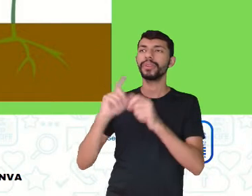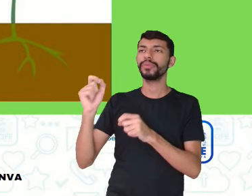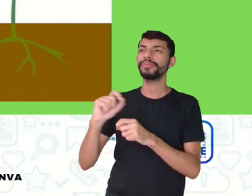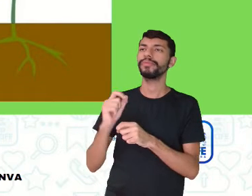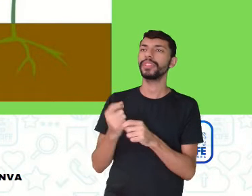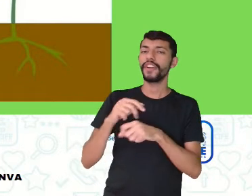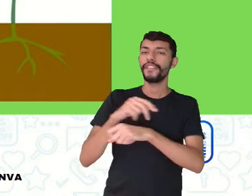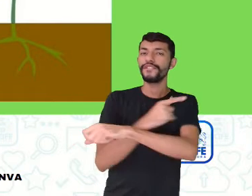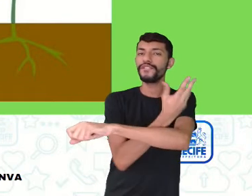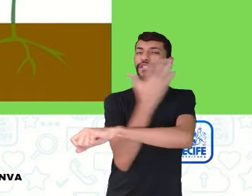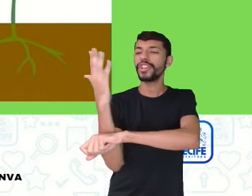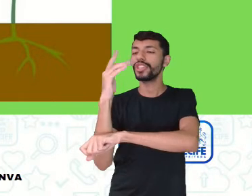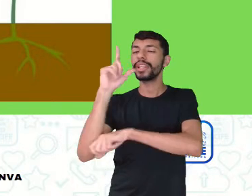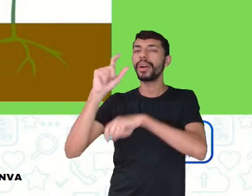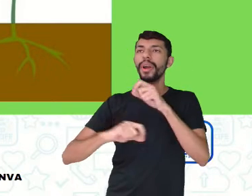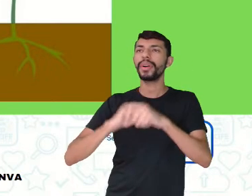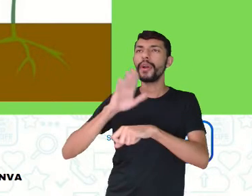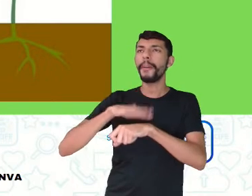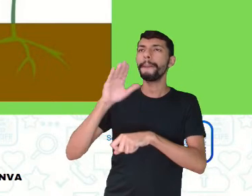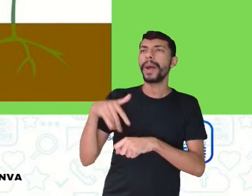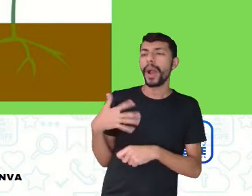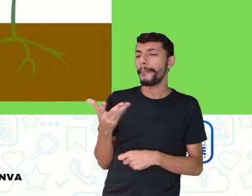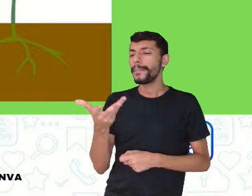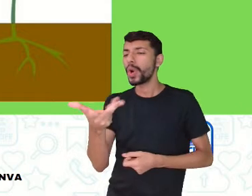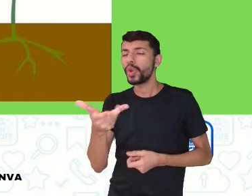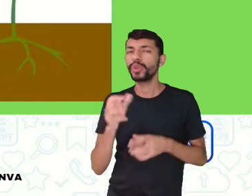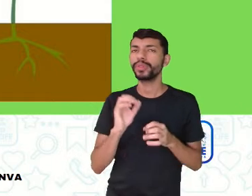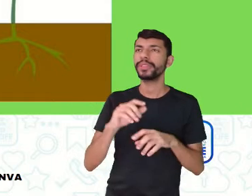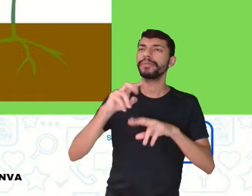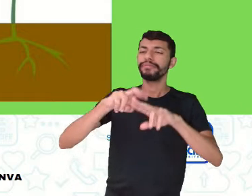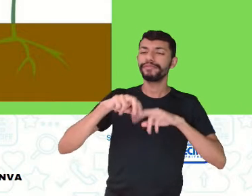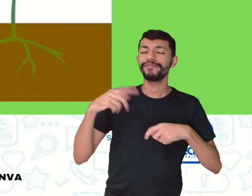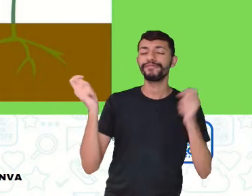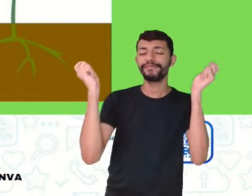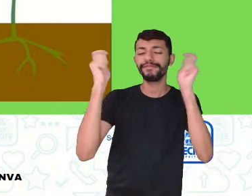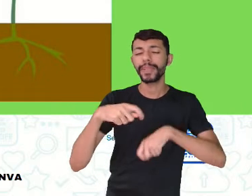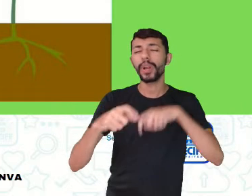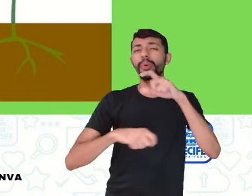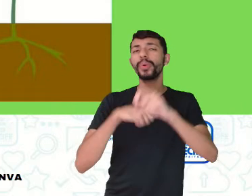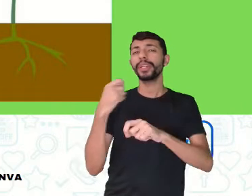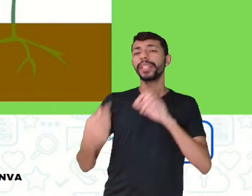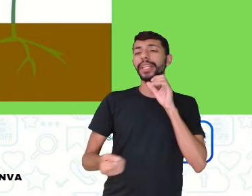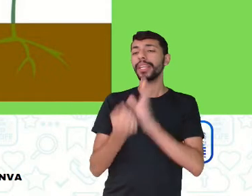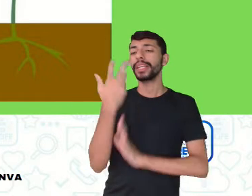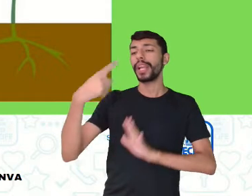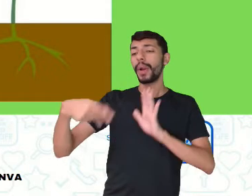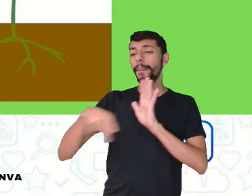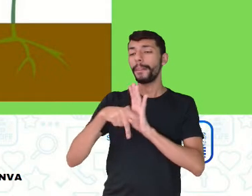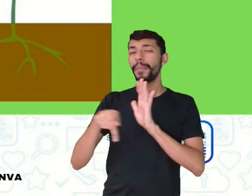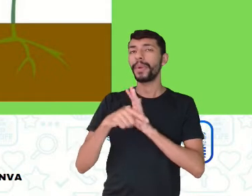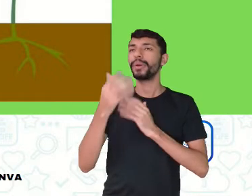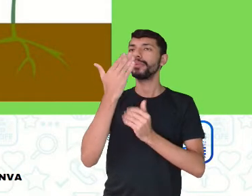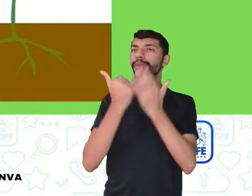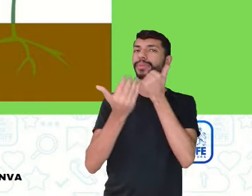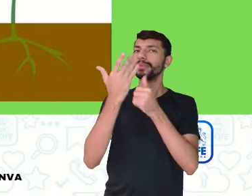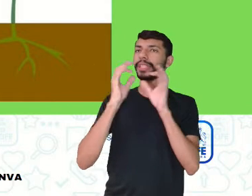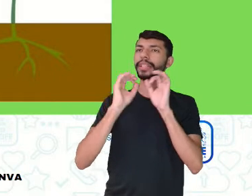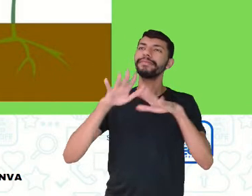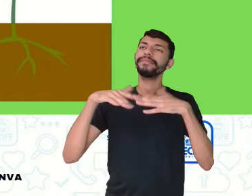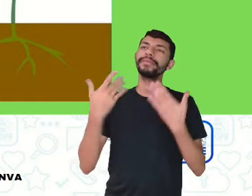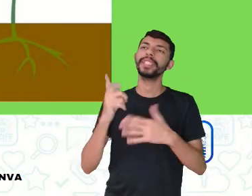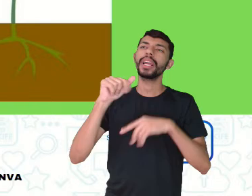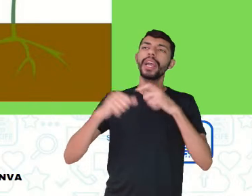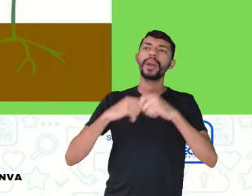seres considerados produtores, porque eles são capazes, né, gente, de produzir o seu próprio alimento. Eles